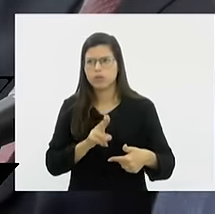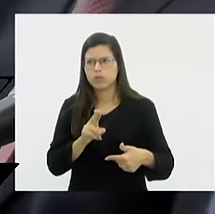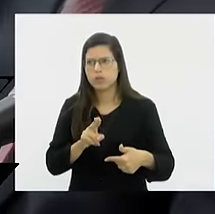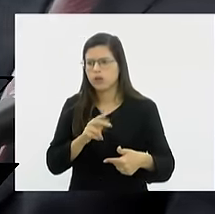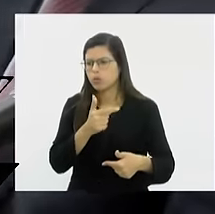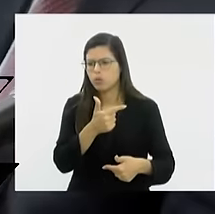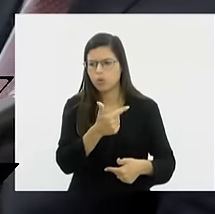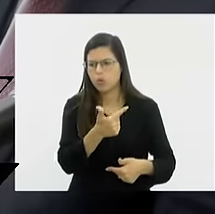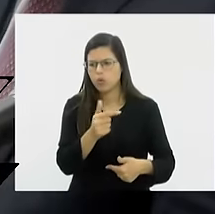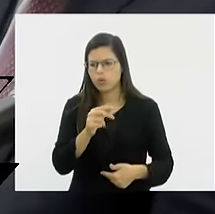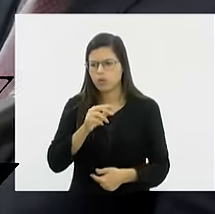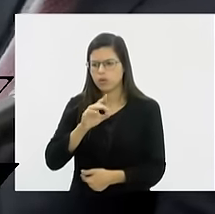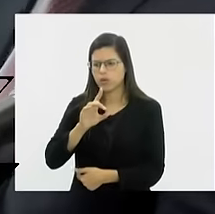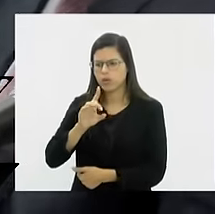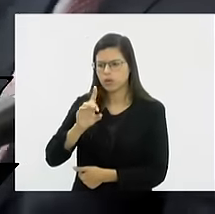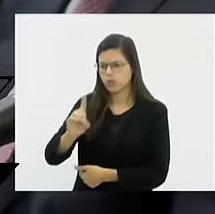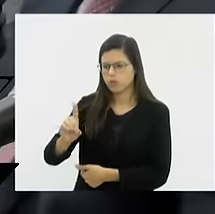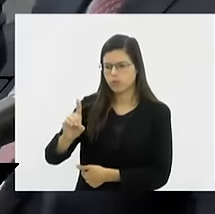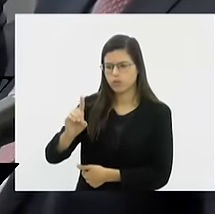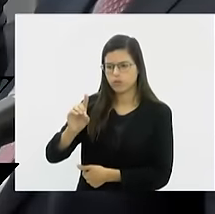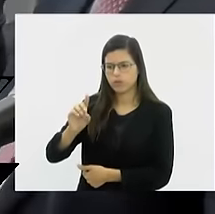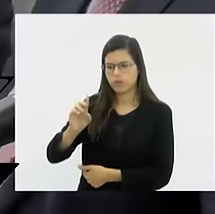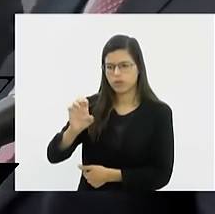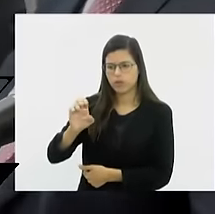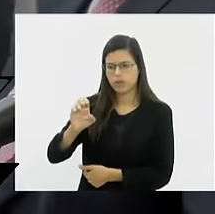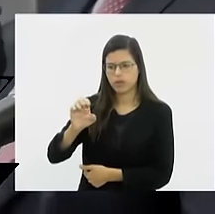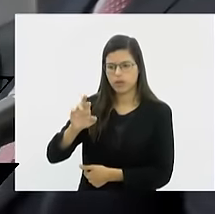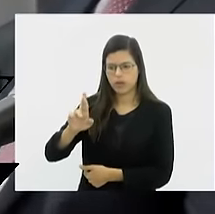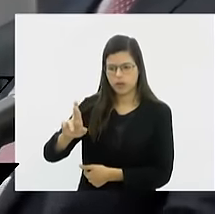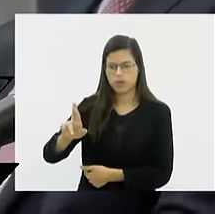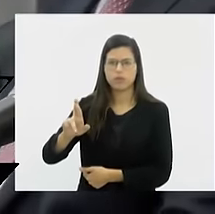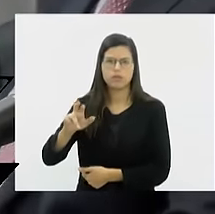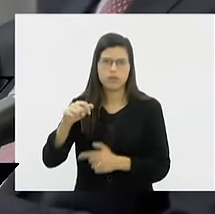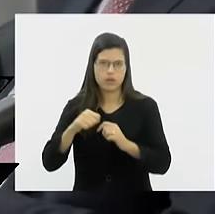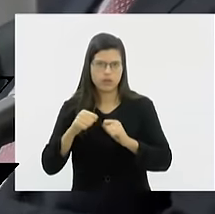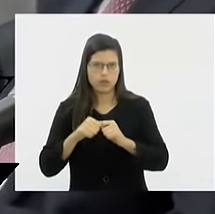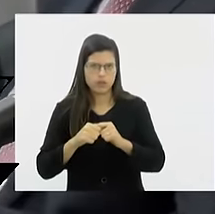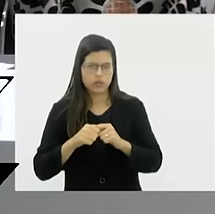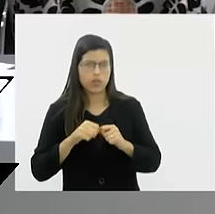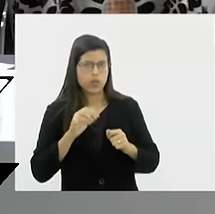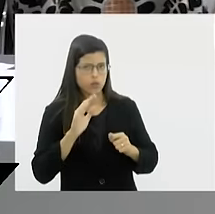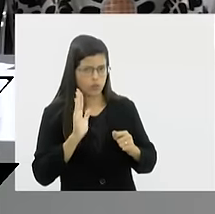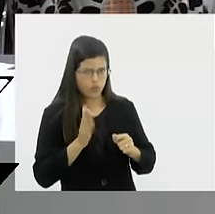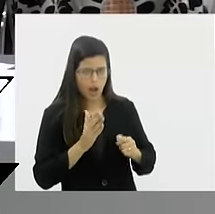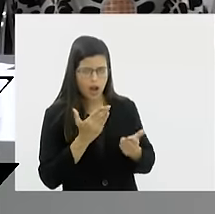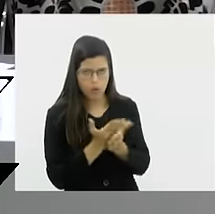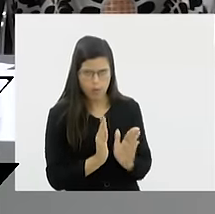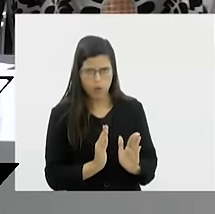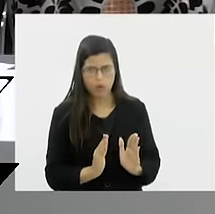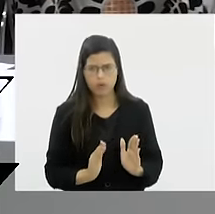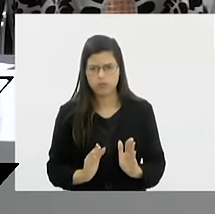fazer isso. Esse modus operandi já cessou? Sim, deputado.